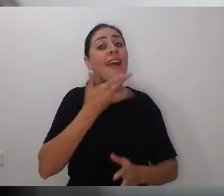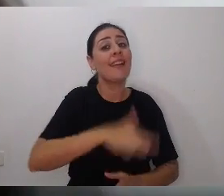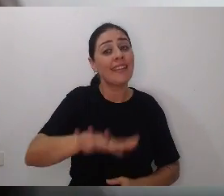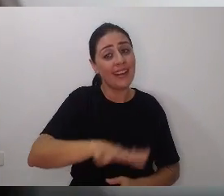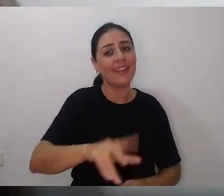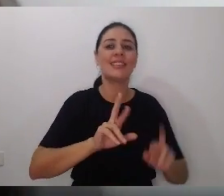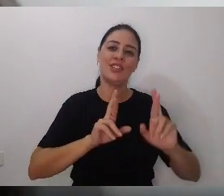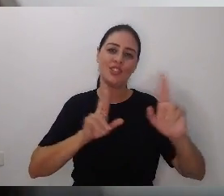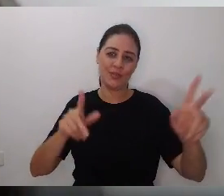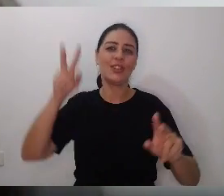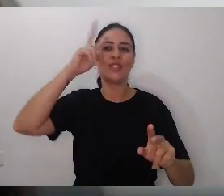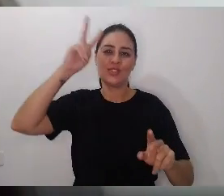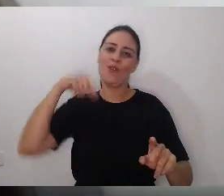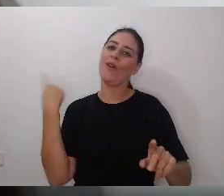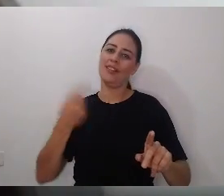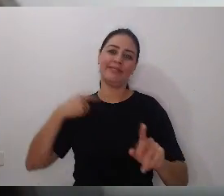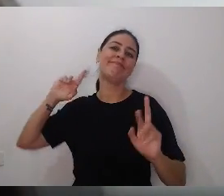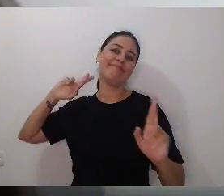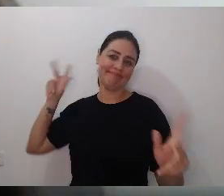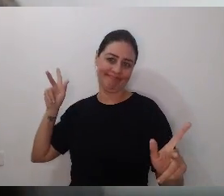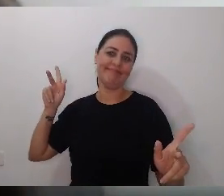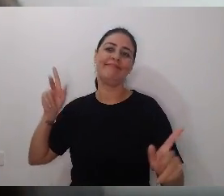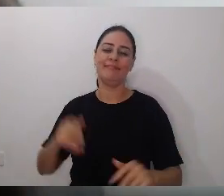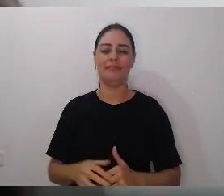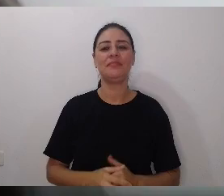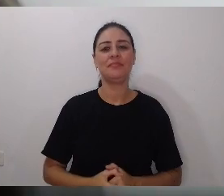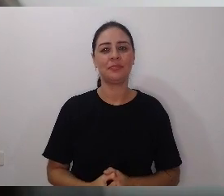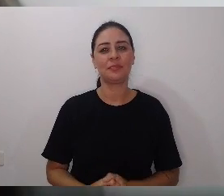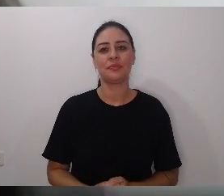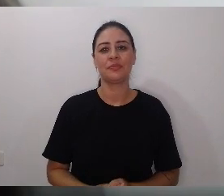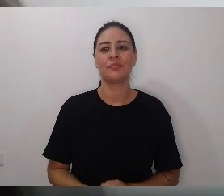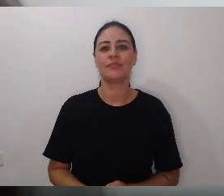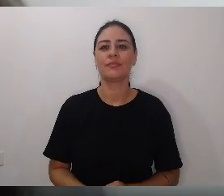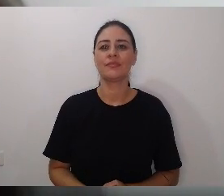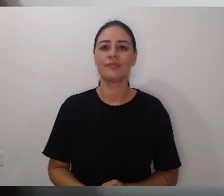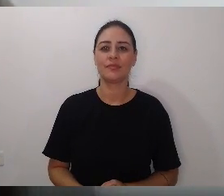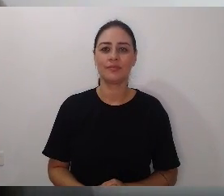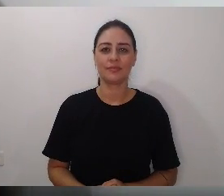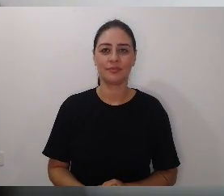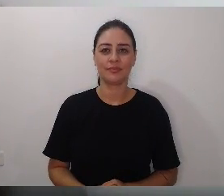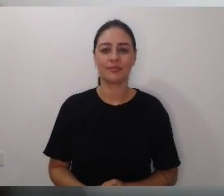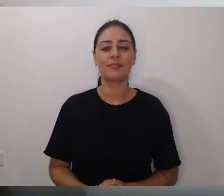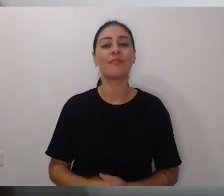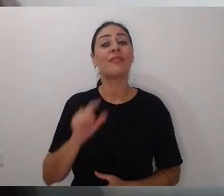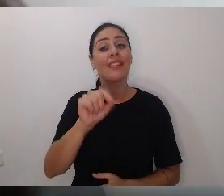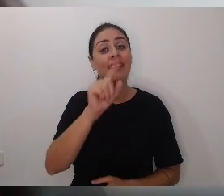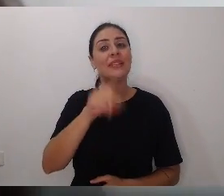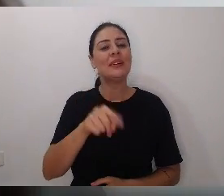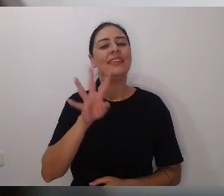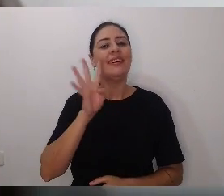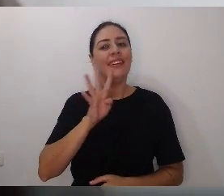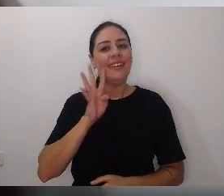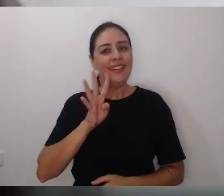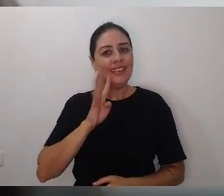a maior parte de nós, né, socialmente, essa construção, essa ajuda. Então, a gente precisa ofertar para as crianças algo que